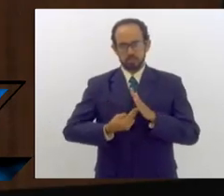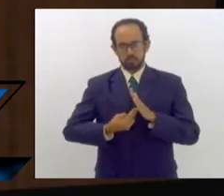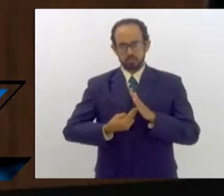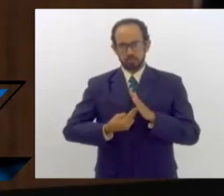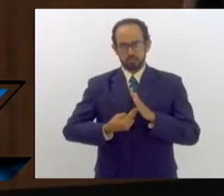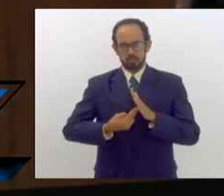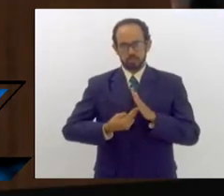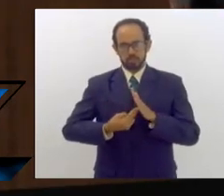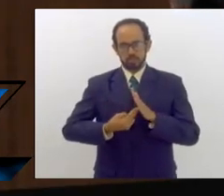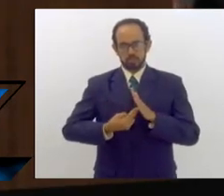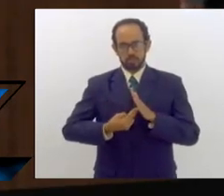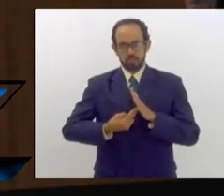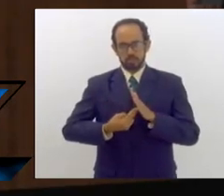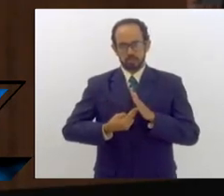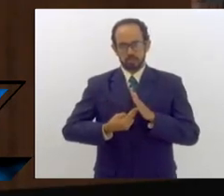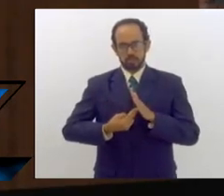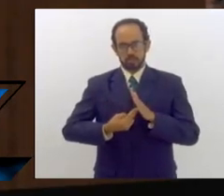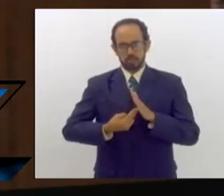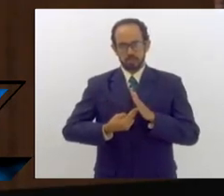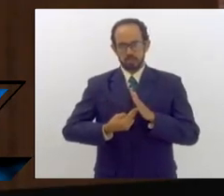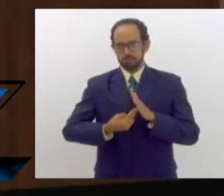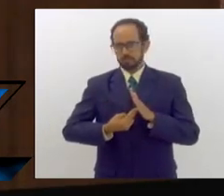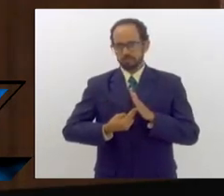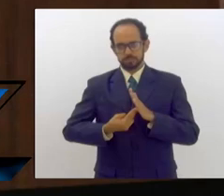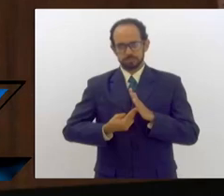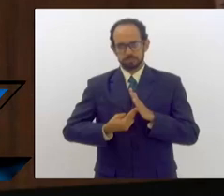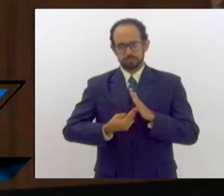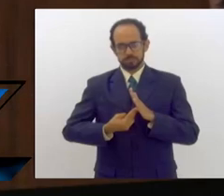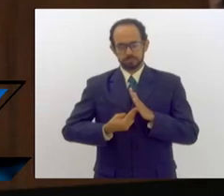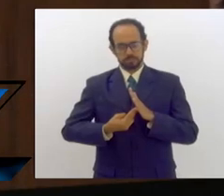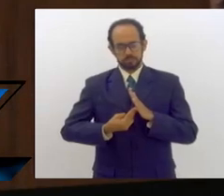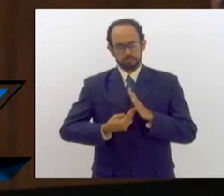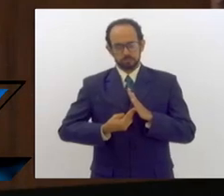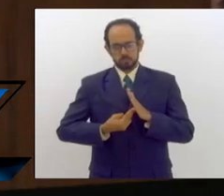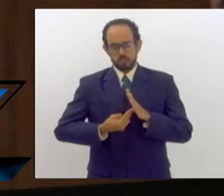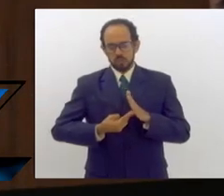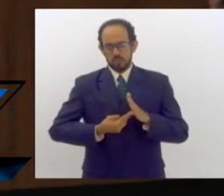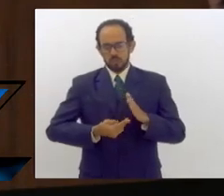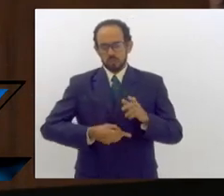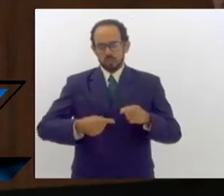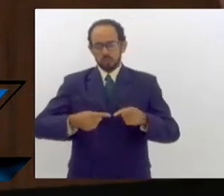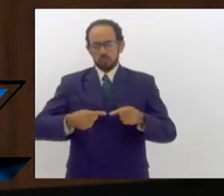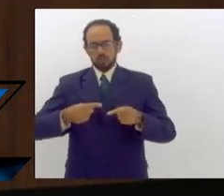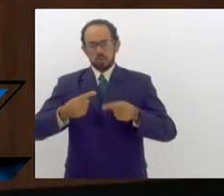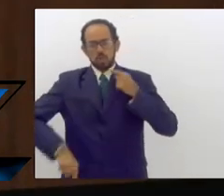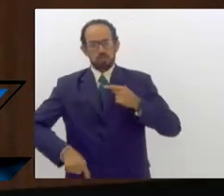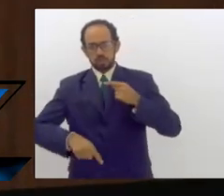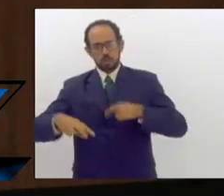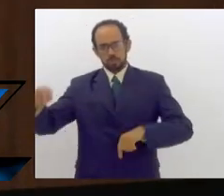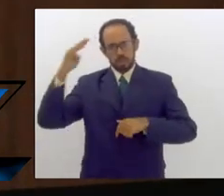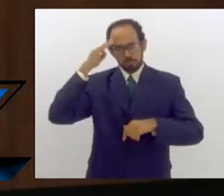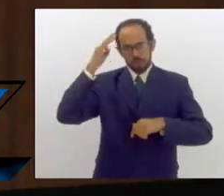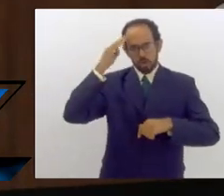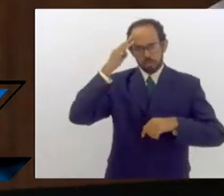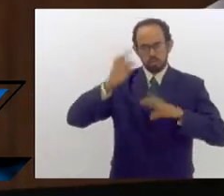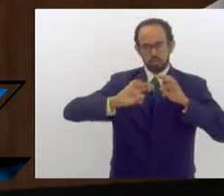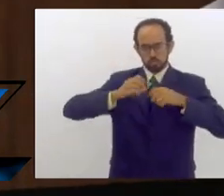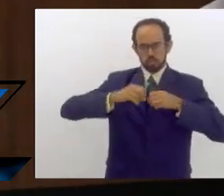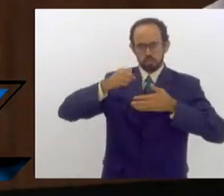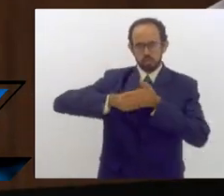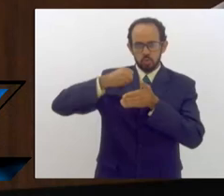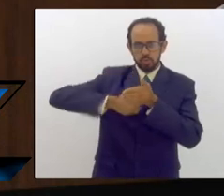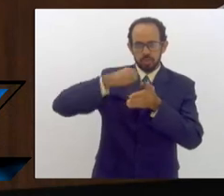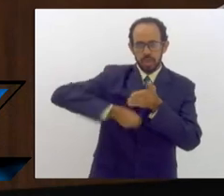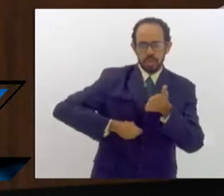uma Ultraje a memória daquelas e daqueles desaparecidos que lutaram pelo restabelecimento